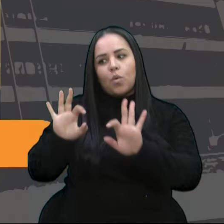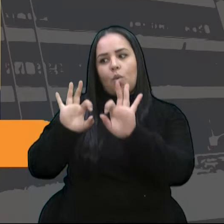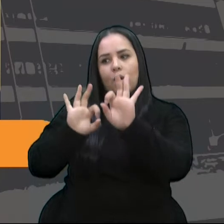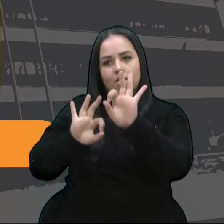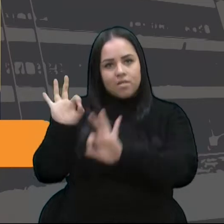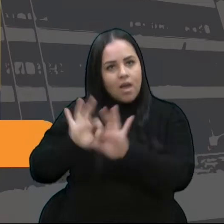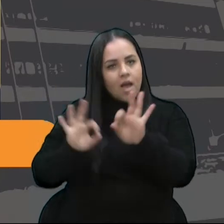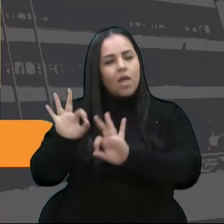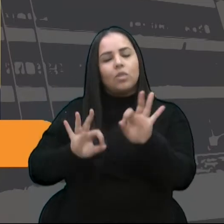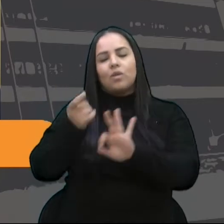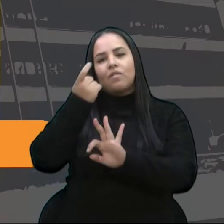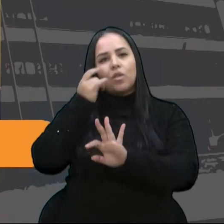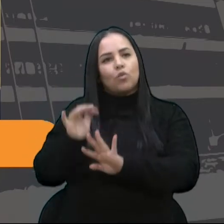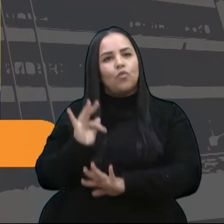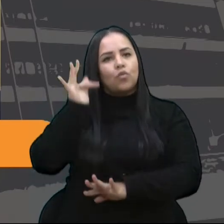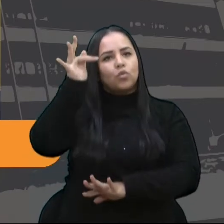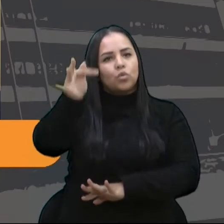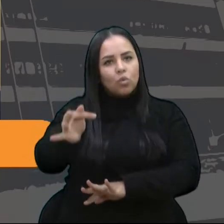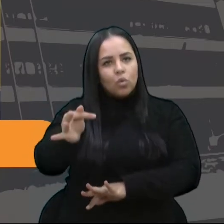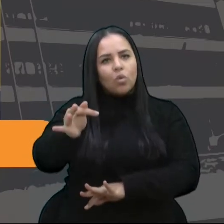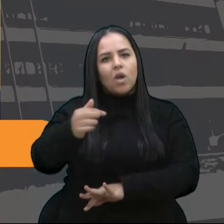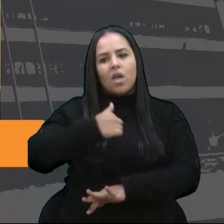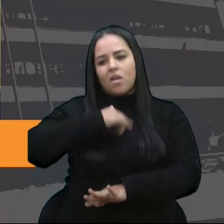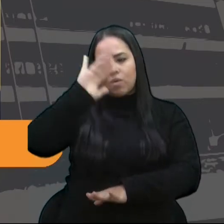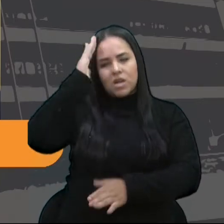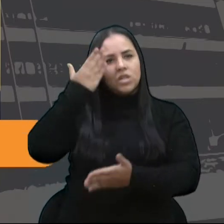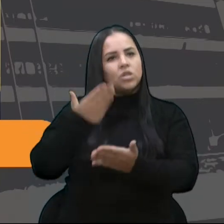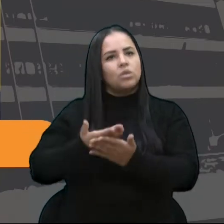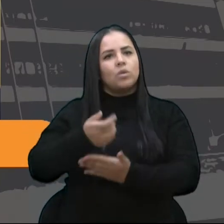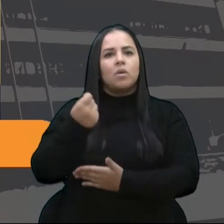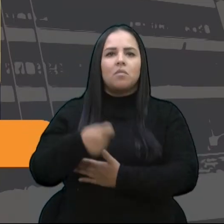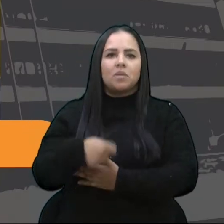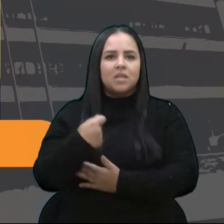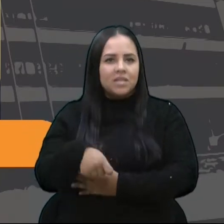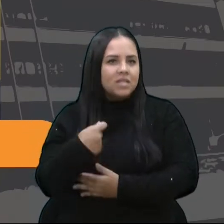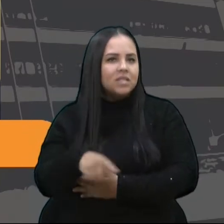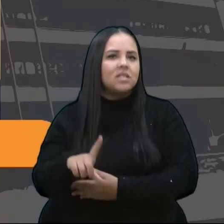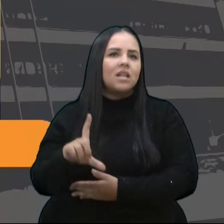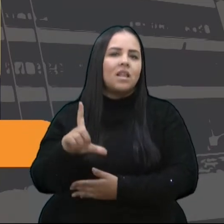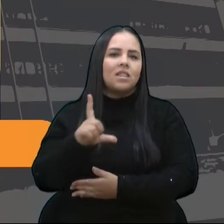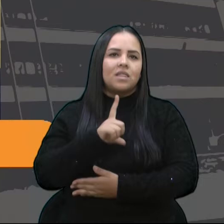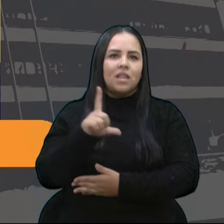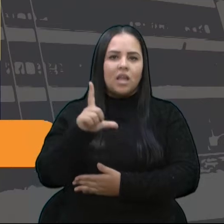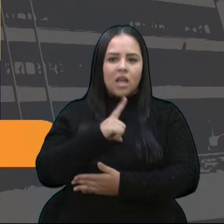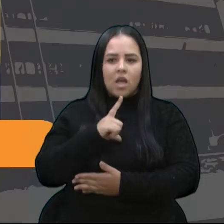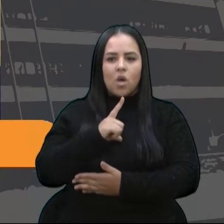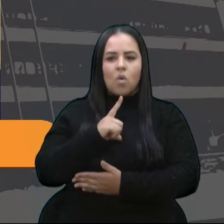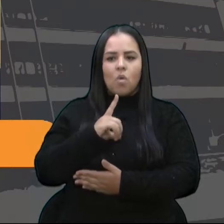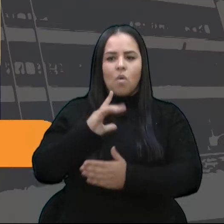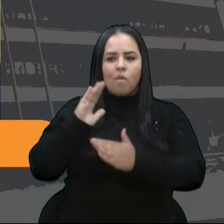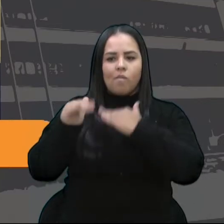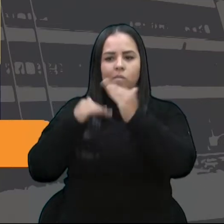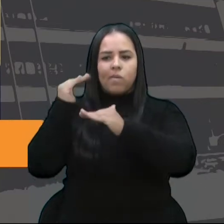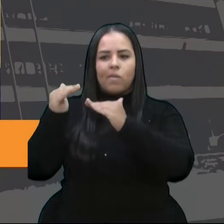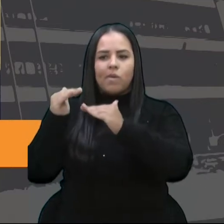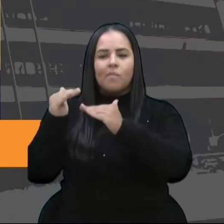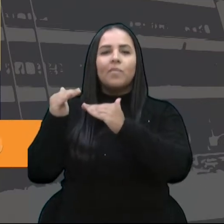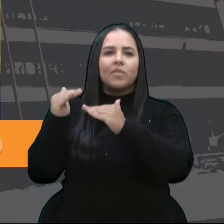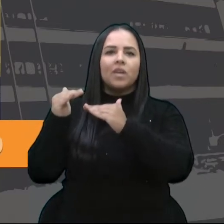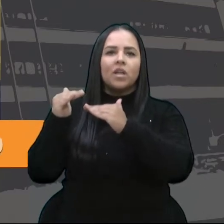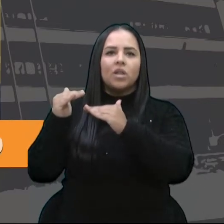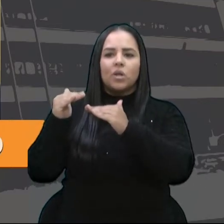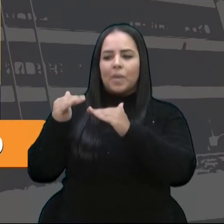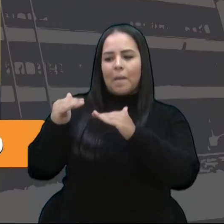questões futuras, de que é necessário a formação desde o momento da primeira infância, das